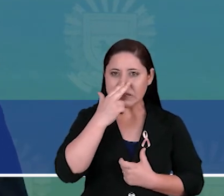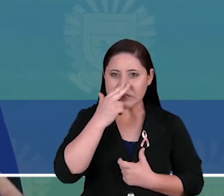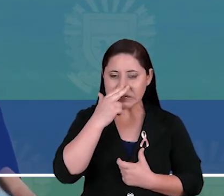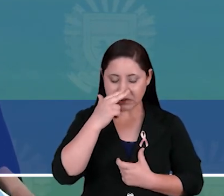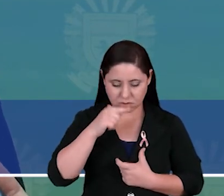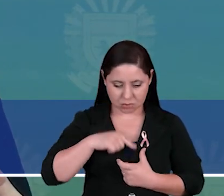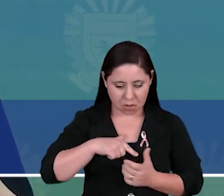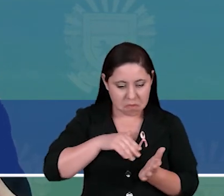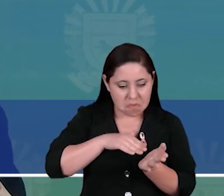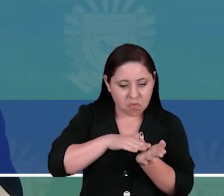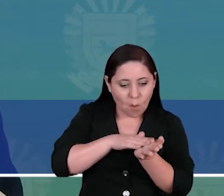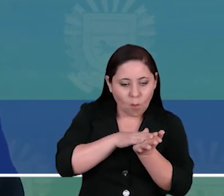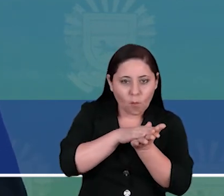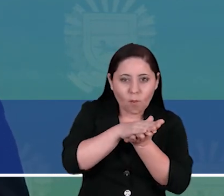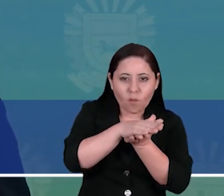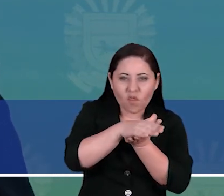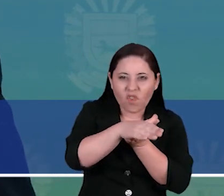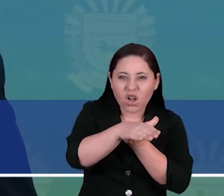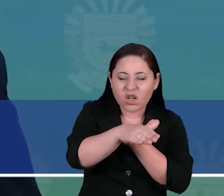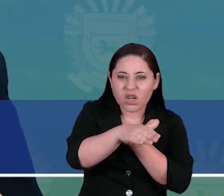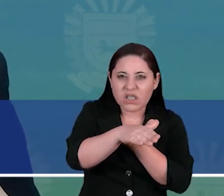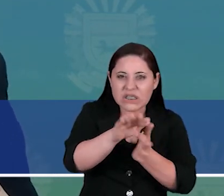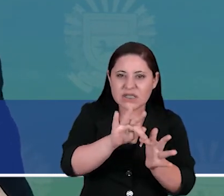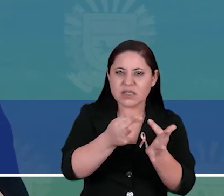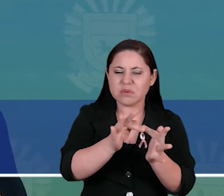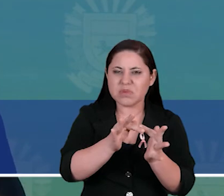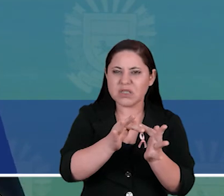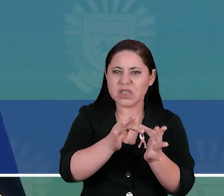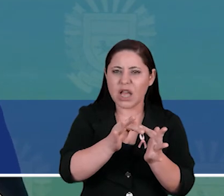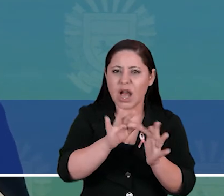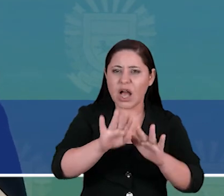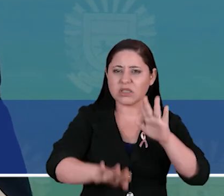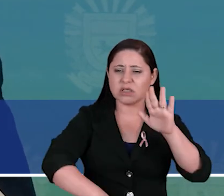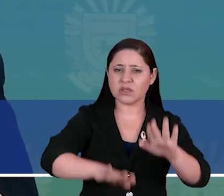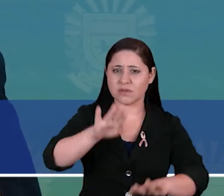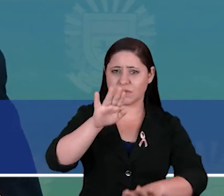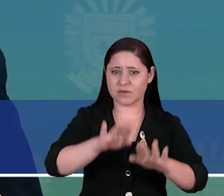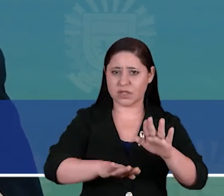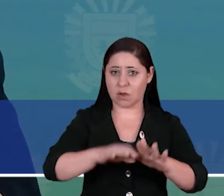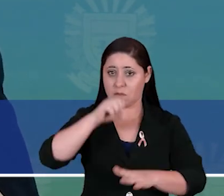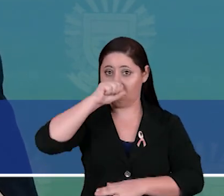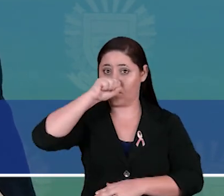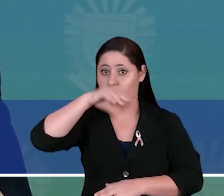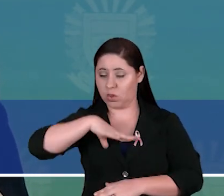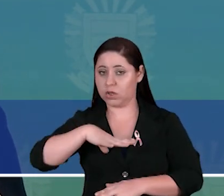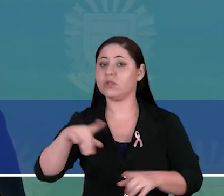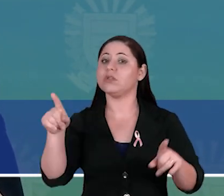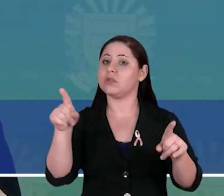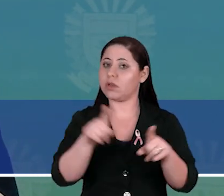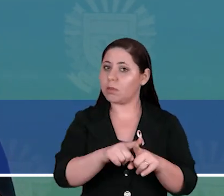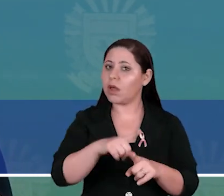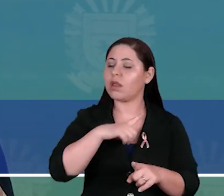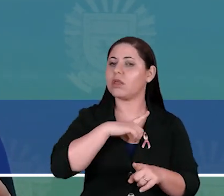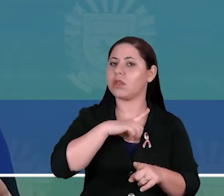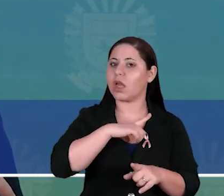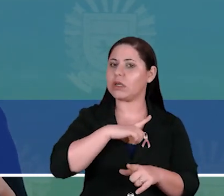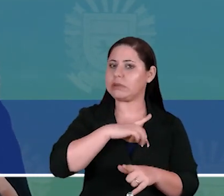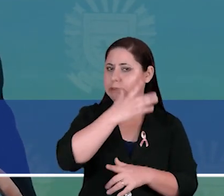crachazinho impresso, muito simples, que com a onda de